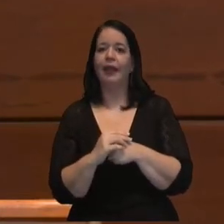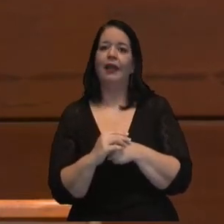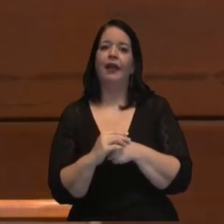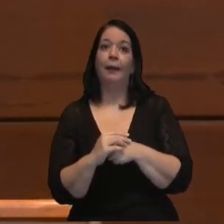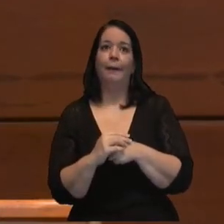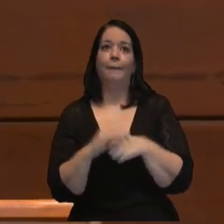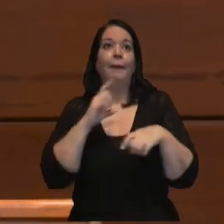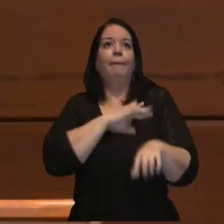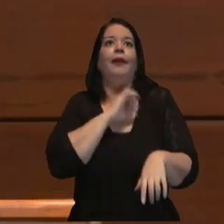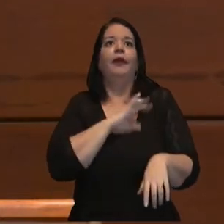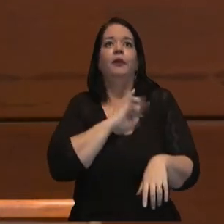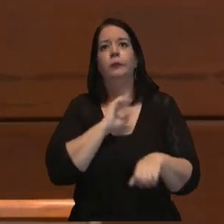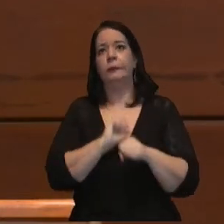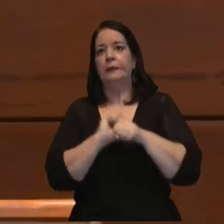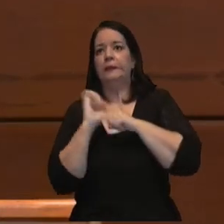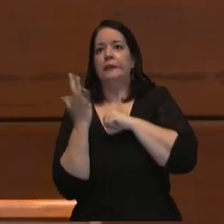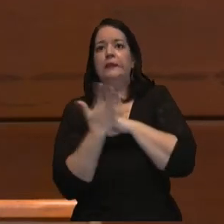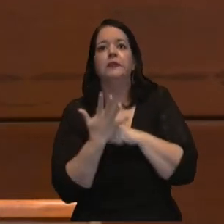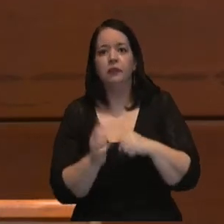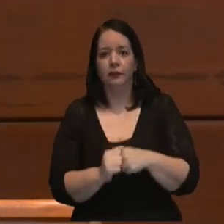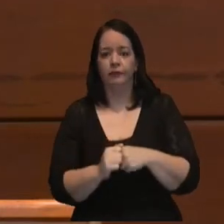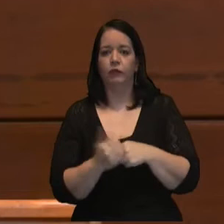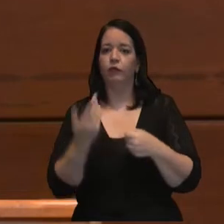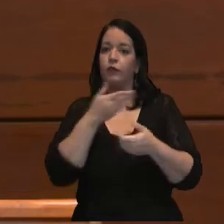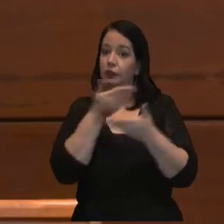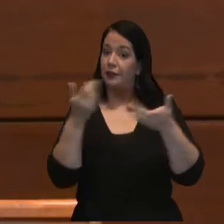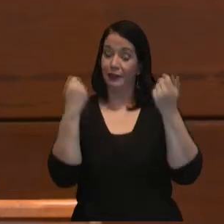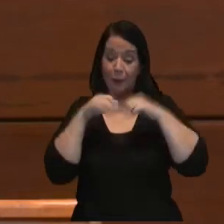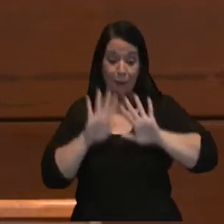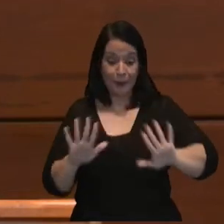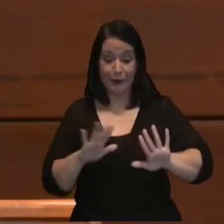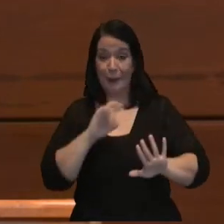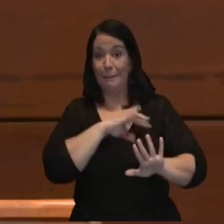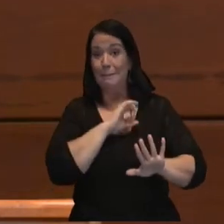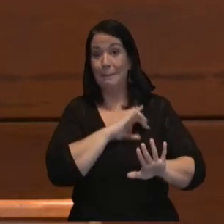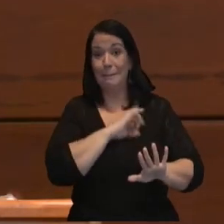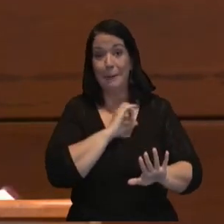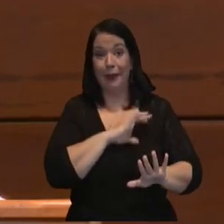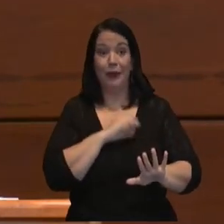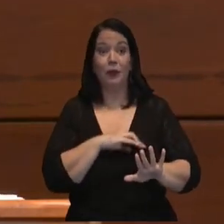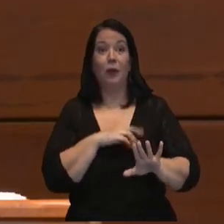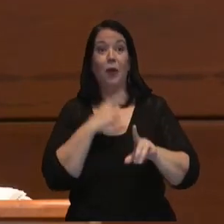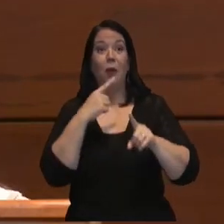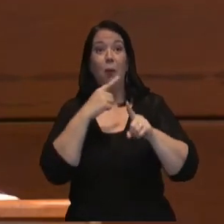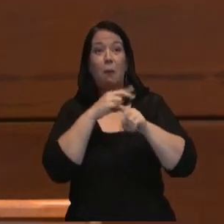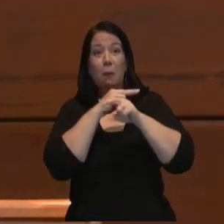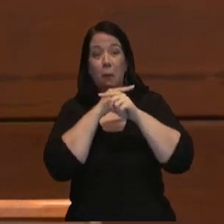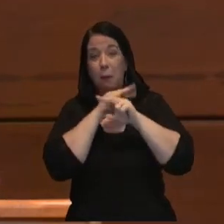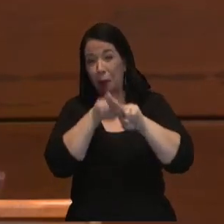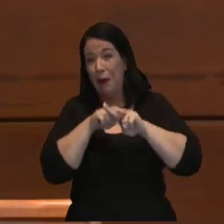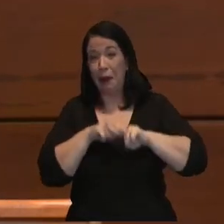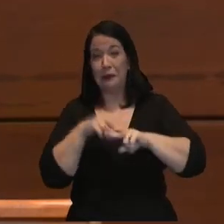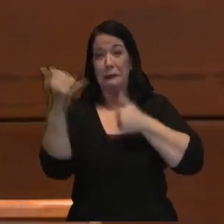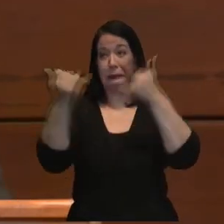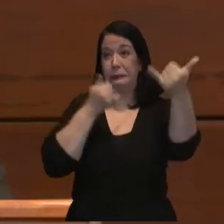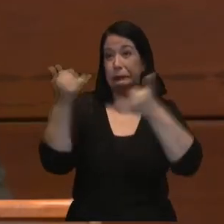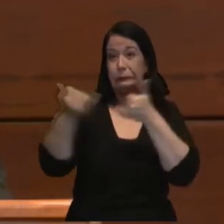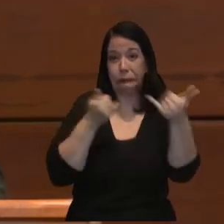se apavore pelo que você tem ouvido. Confie no Senhor de todo o seu